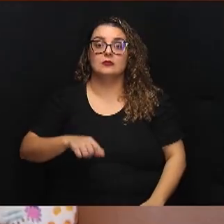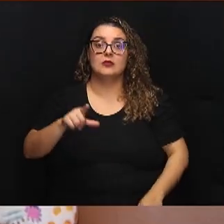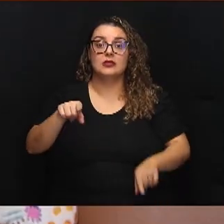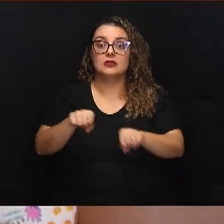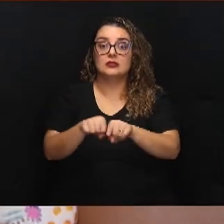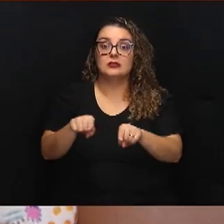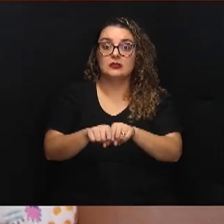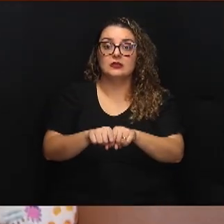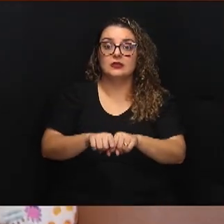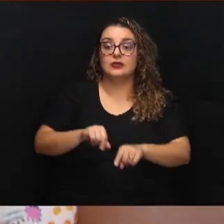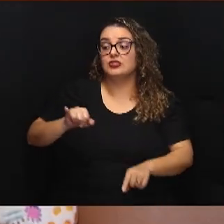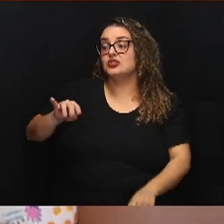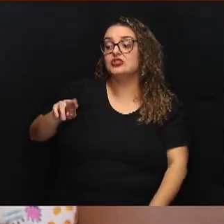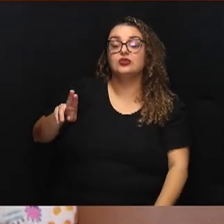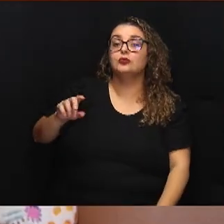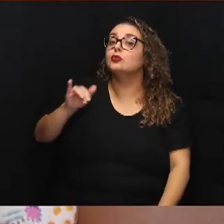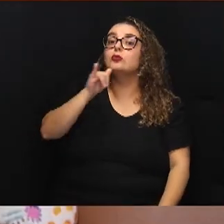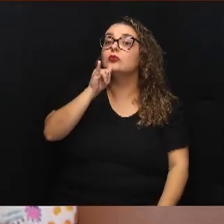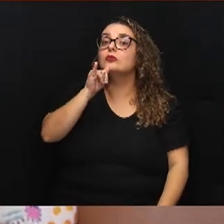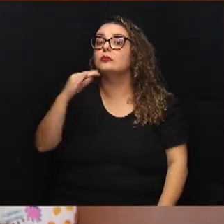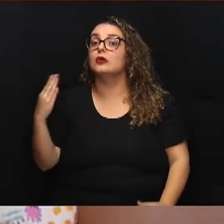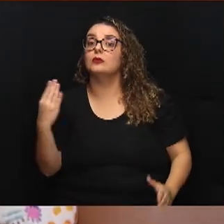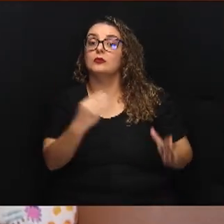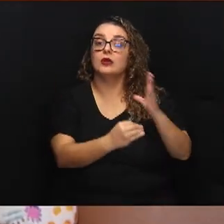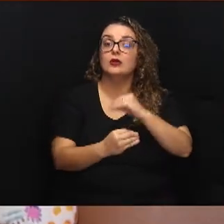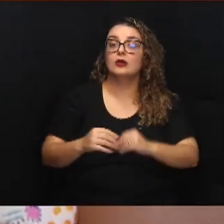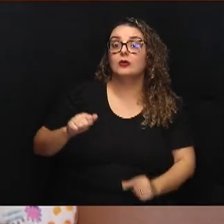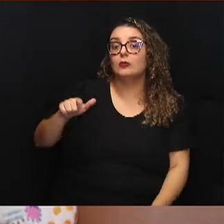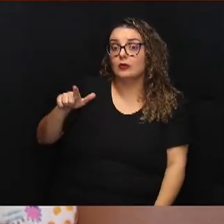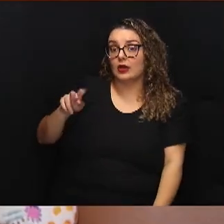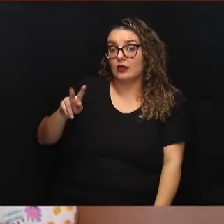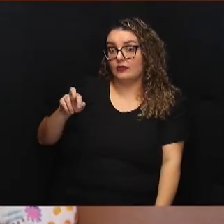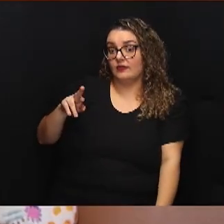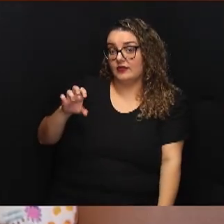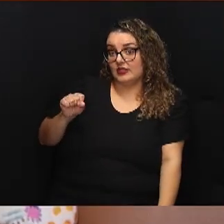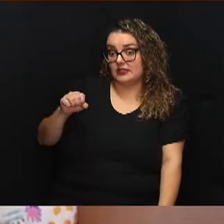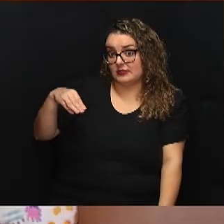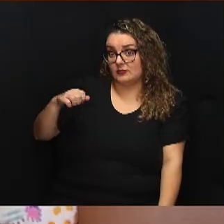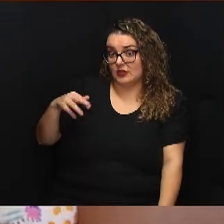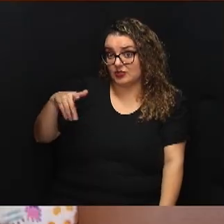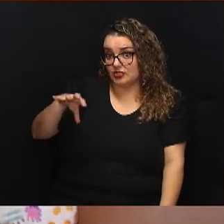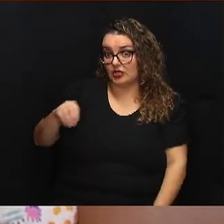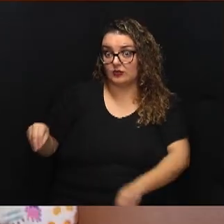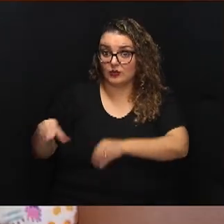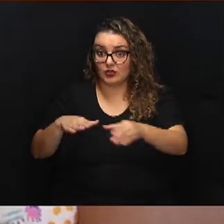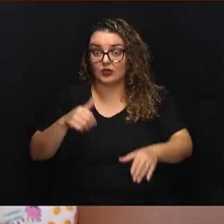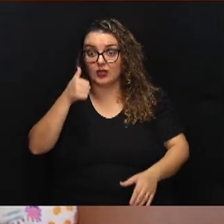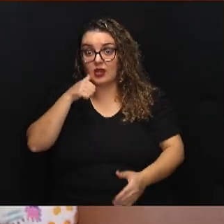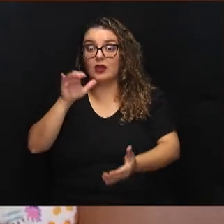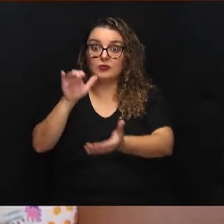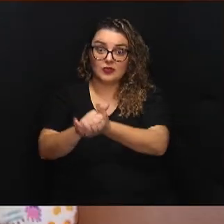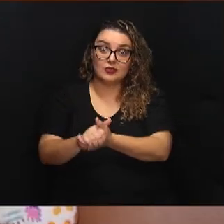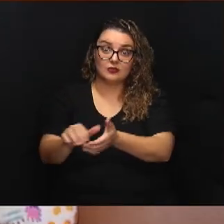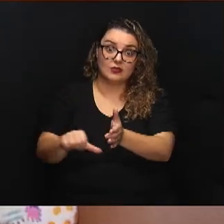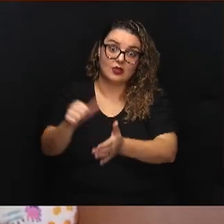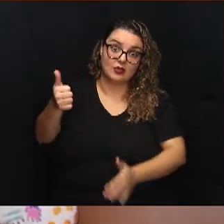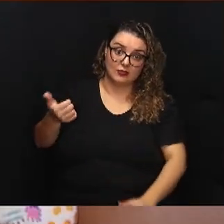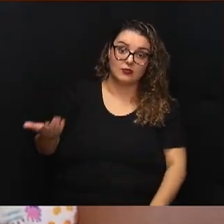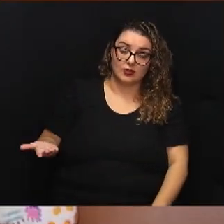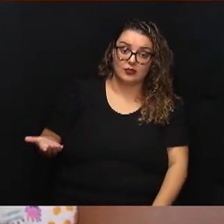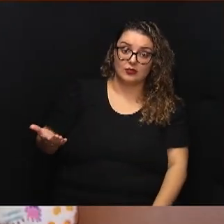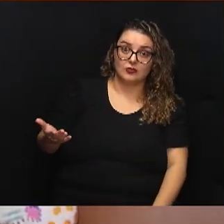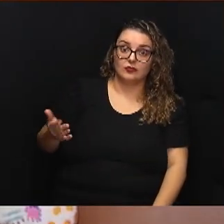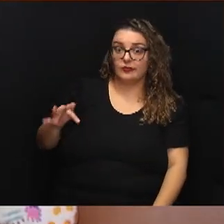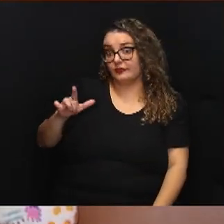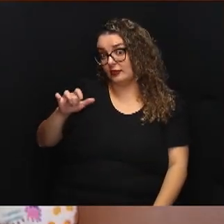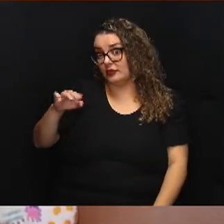cá de Itu, né? De Itu vem o Álvares Machado, né? Que vai, a mulher dele casa, é a primeira mulher do Hércules Florence. Você